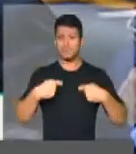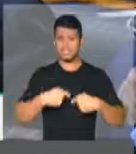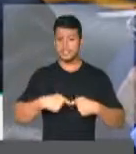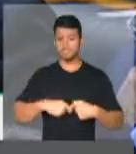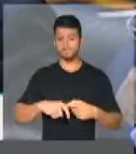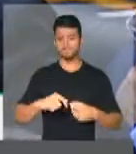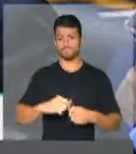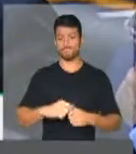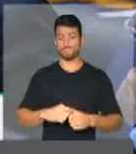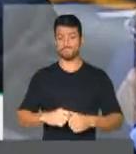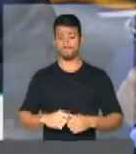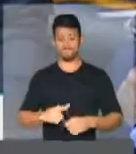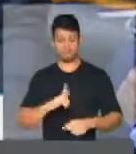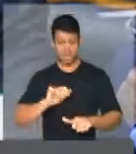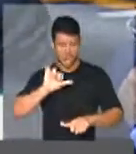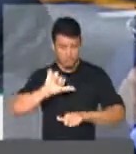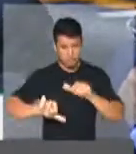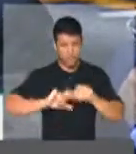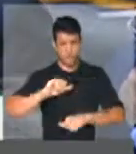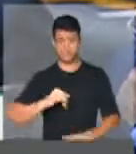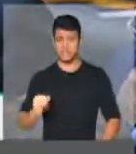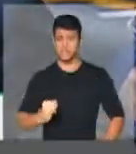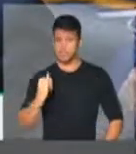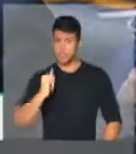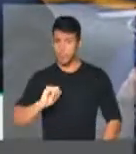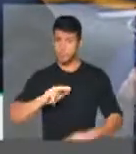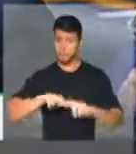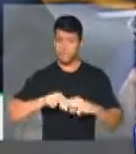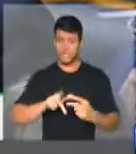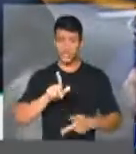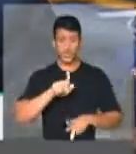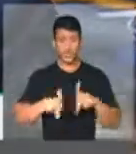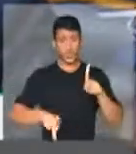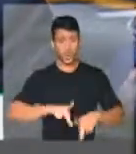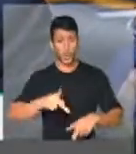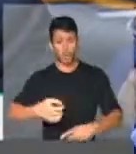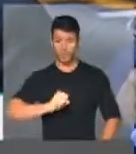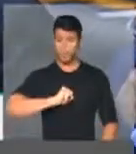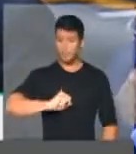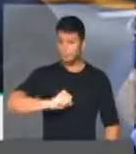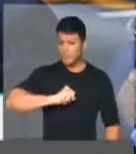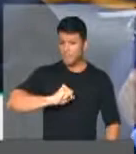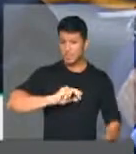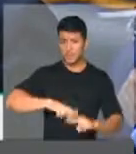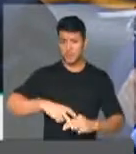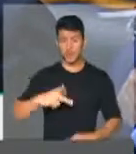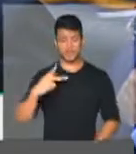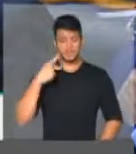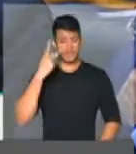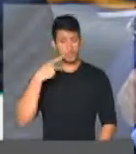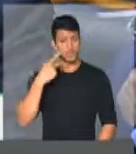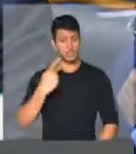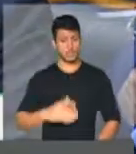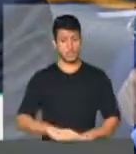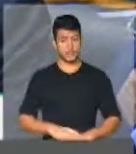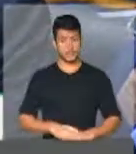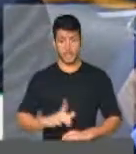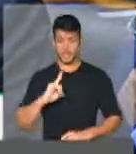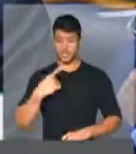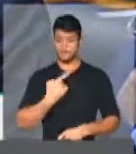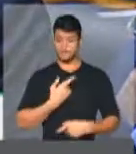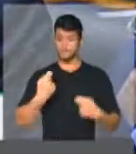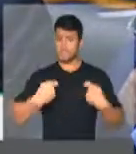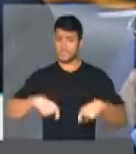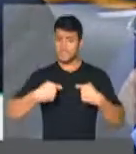mudanças no nosso país. Por isso que o povo está revoltado com o Congresso, com a política brasileira. É preciso